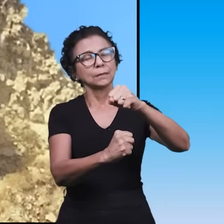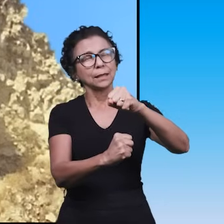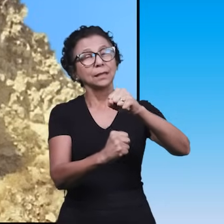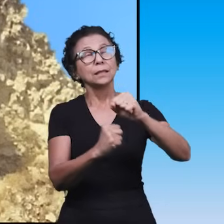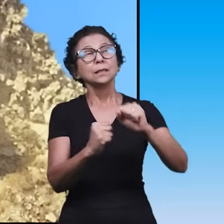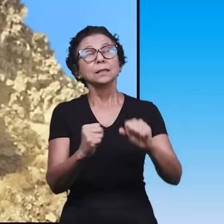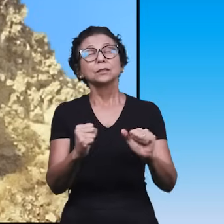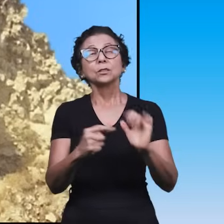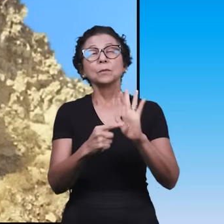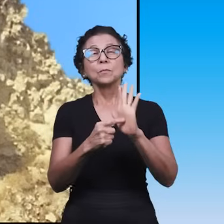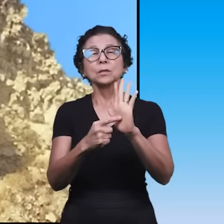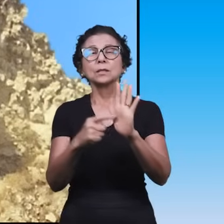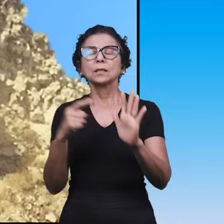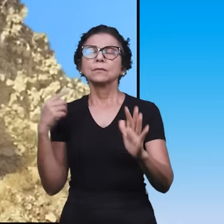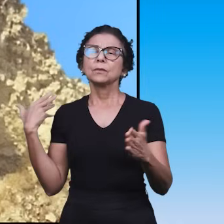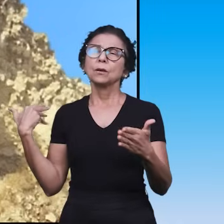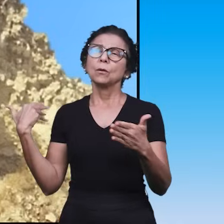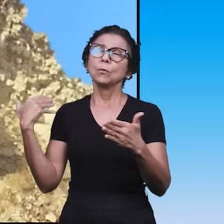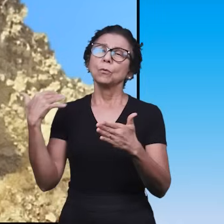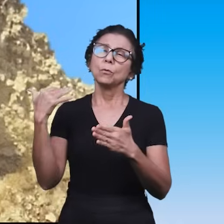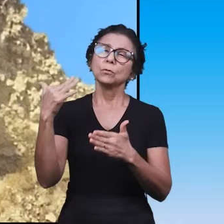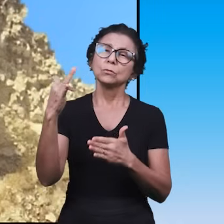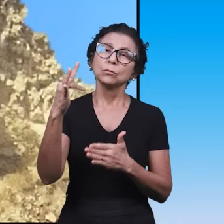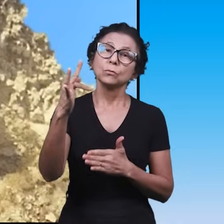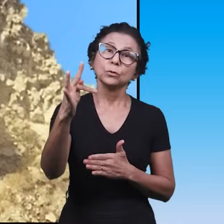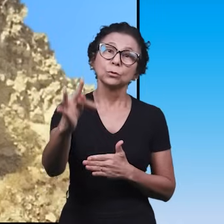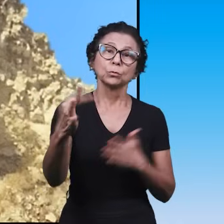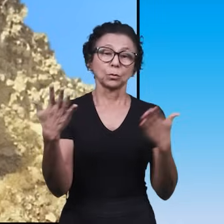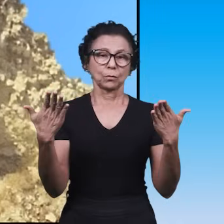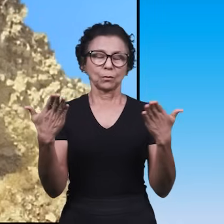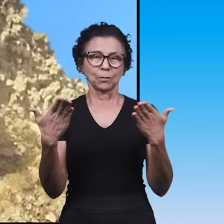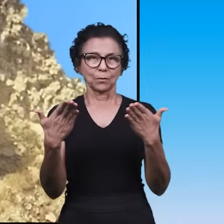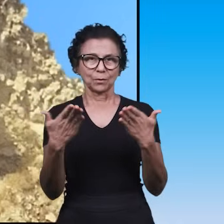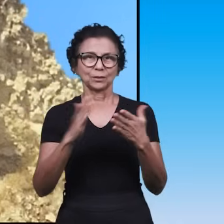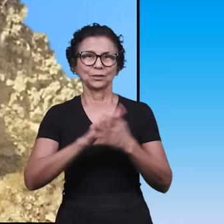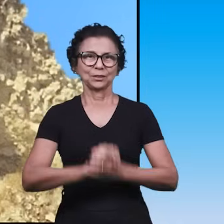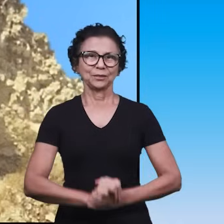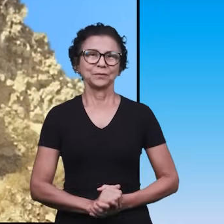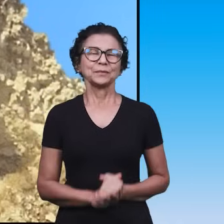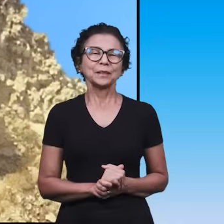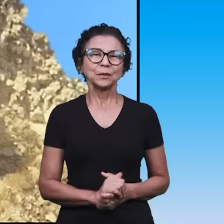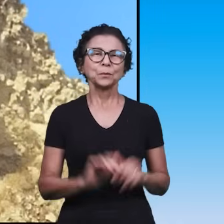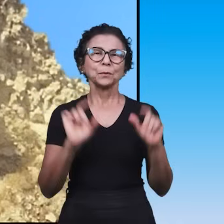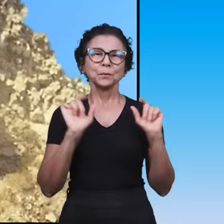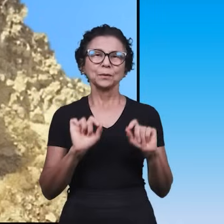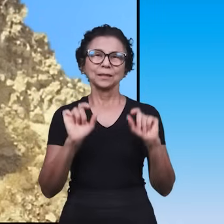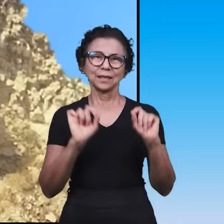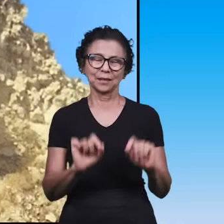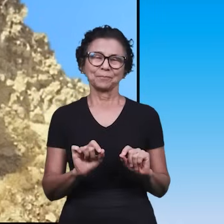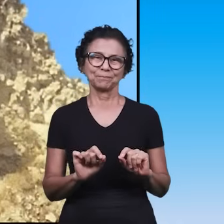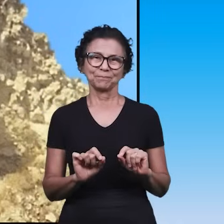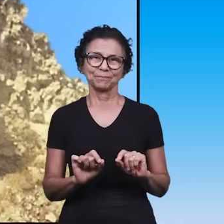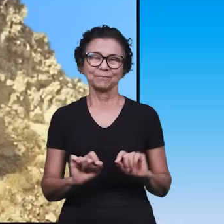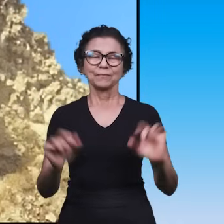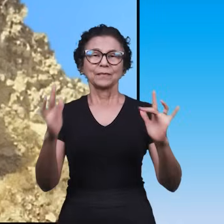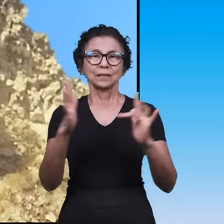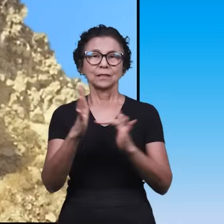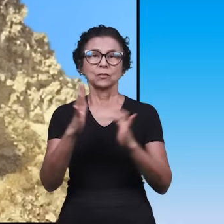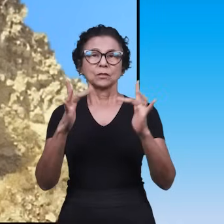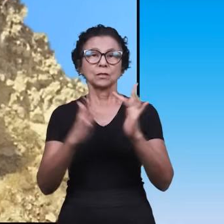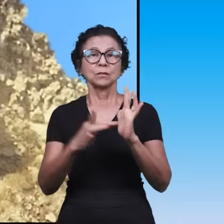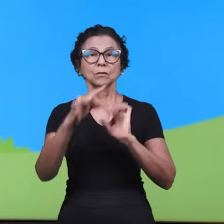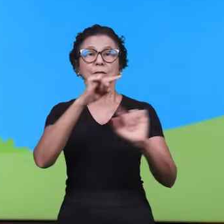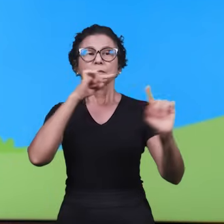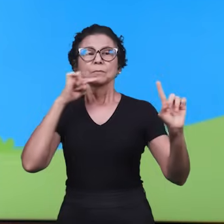a sua vida, a minha vida, para nos salvar. Jesus é o Cordeiro de Deus que tira o pecado